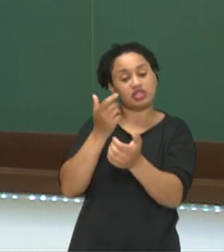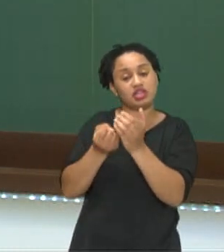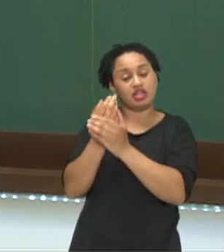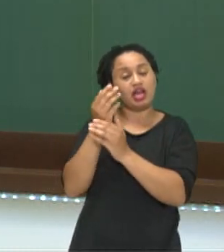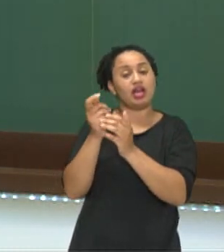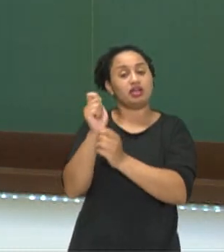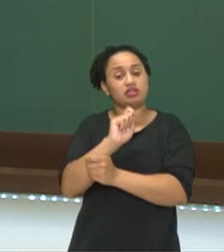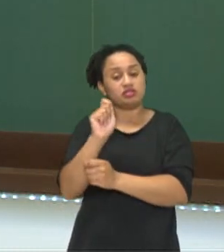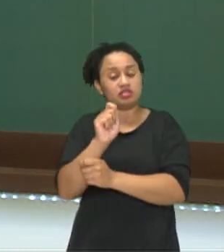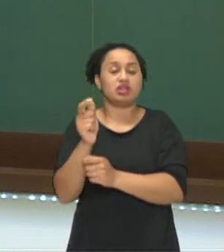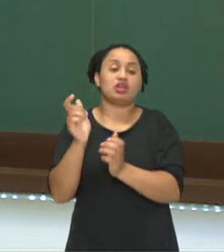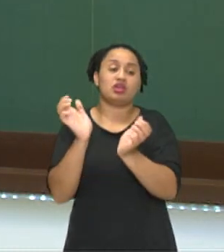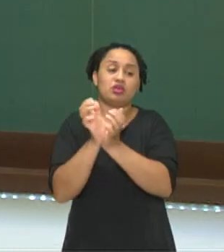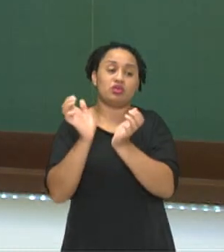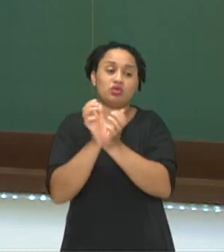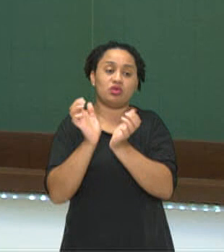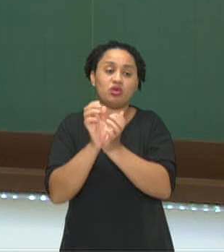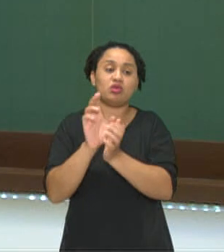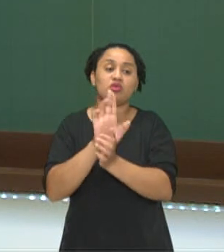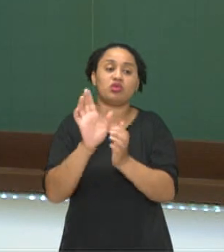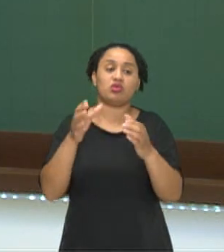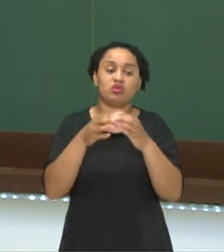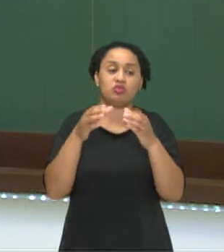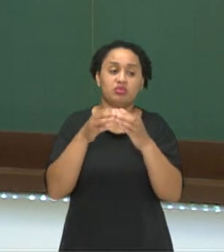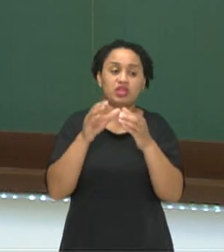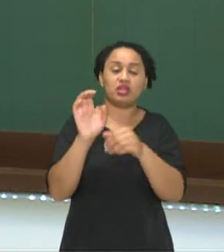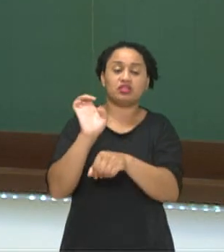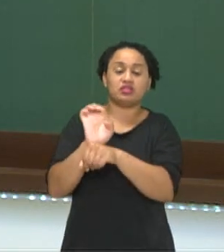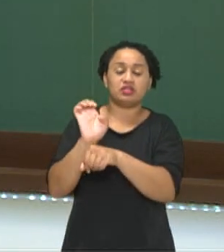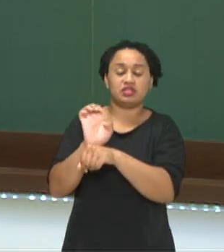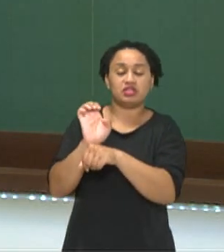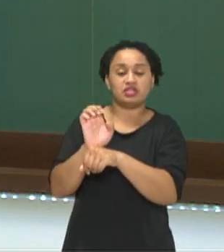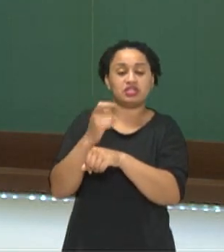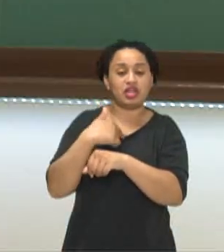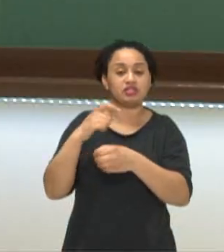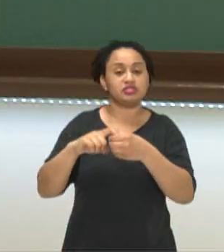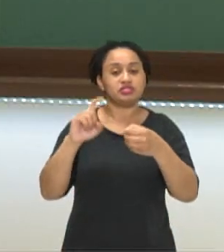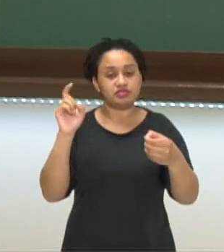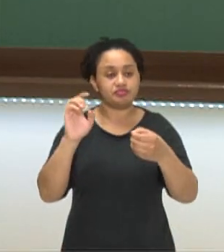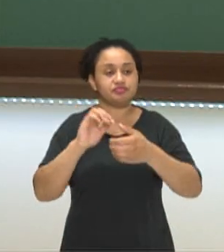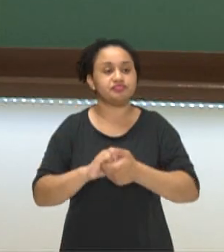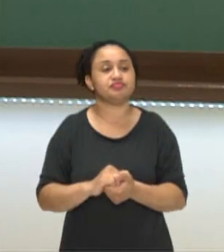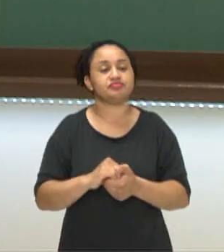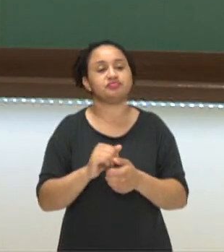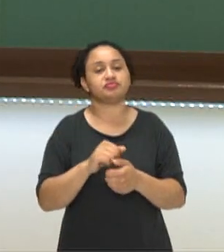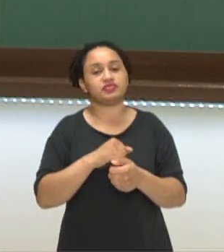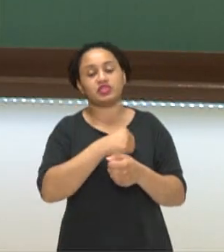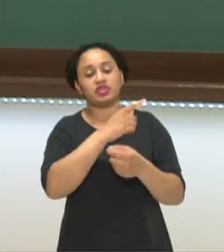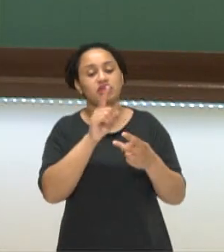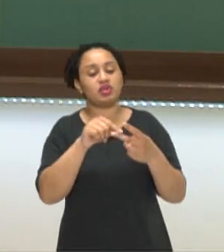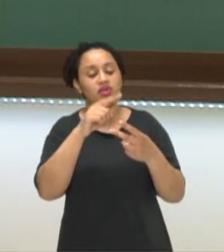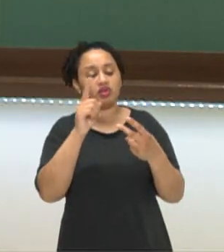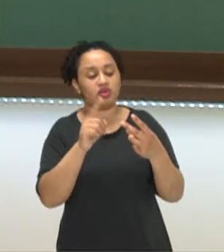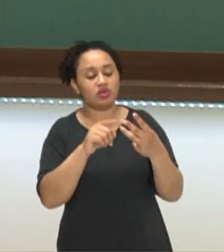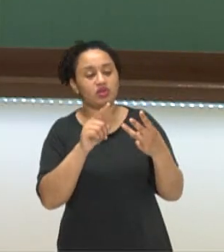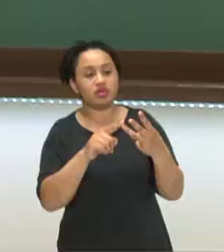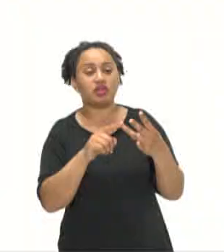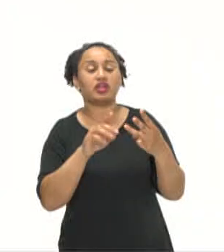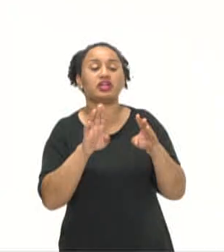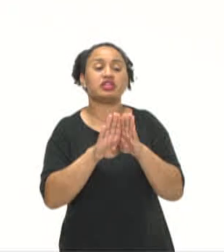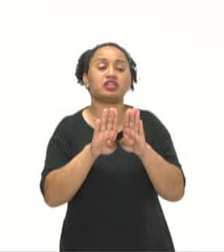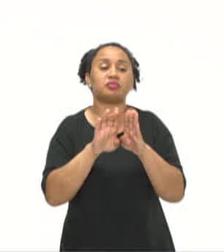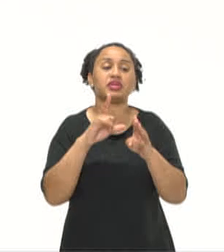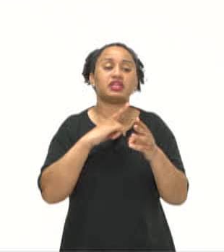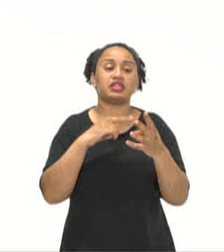que é um bloco comercial chamado de Comunidade dos Estados Independentes. E outra região que nós temos aqui, ó, é